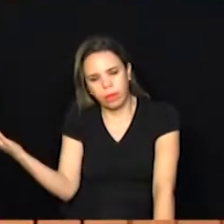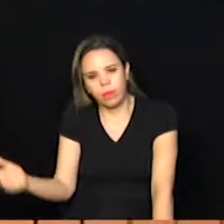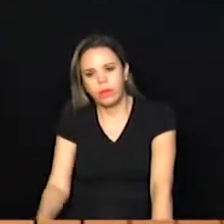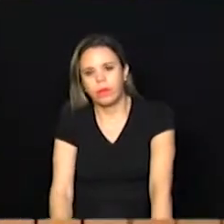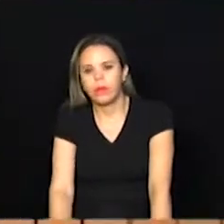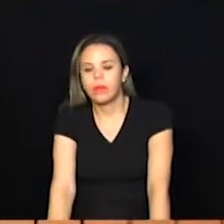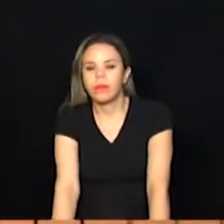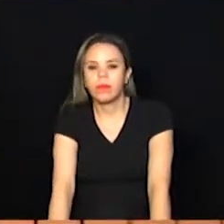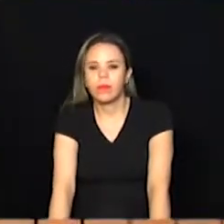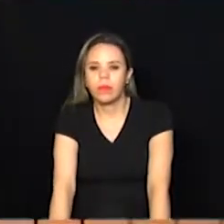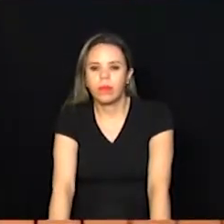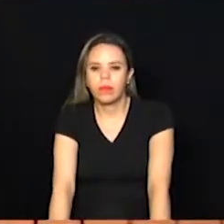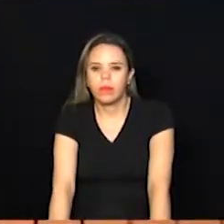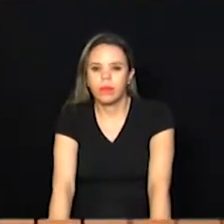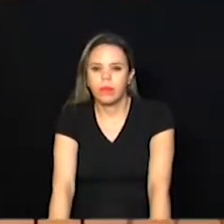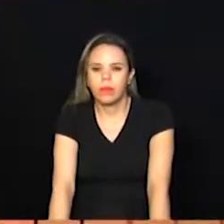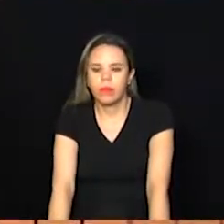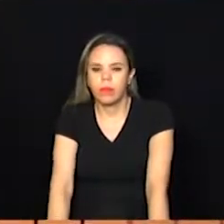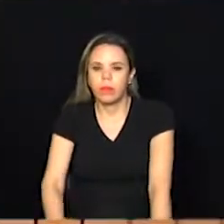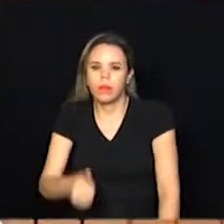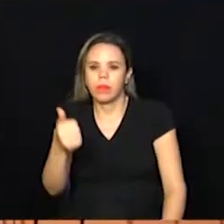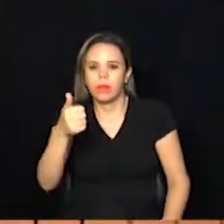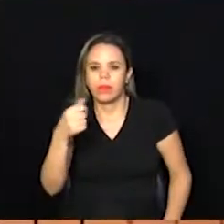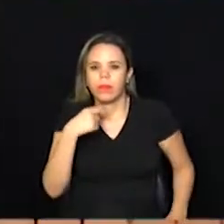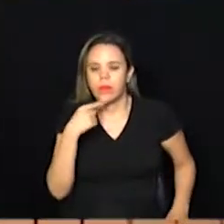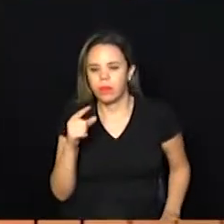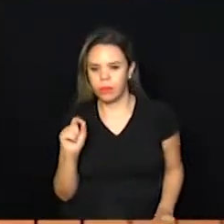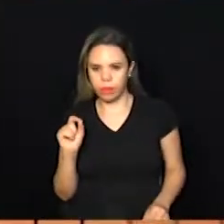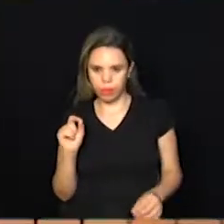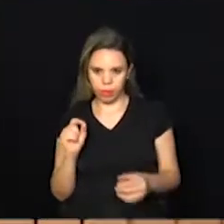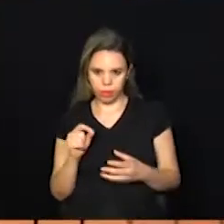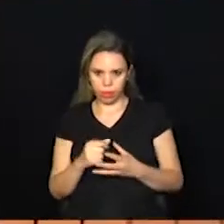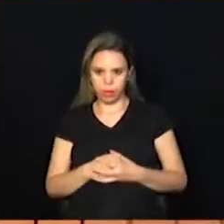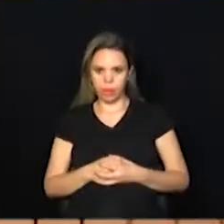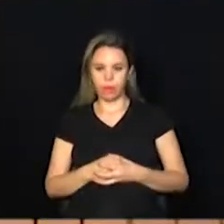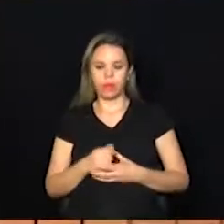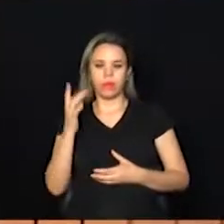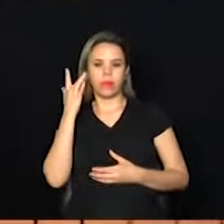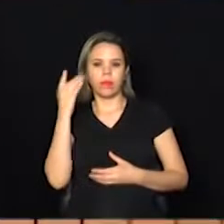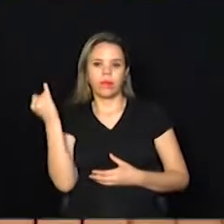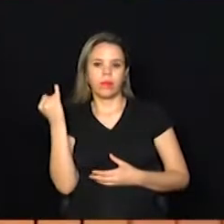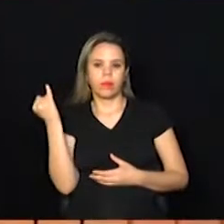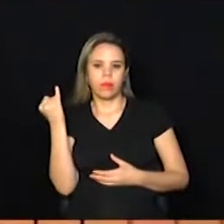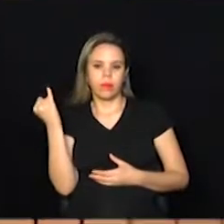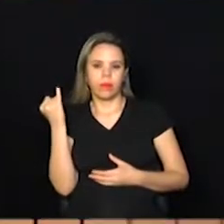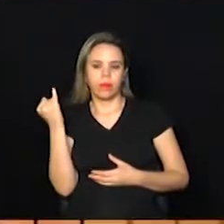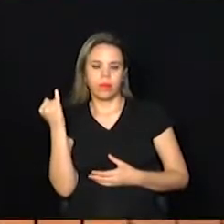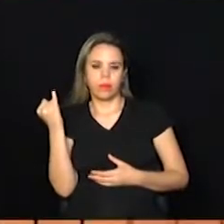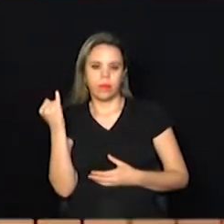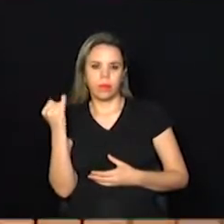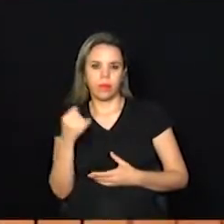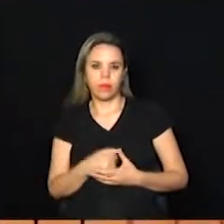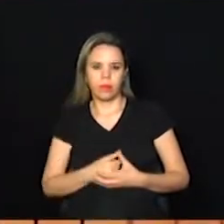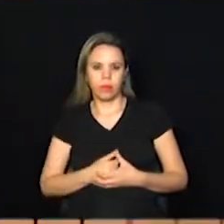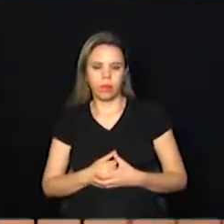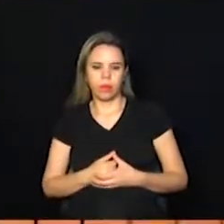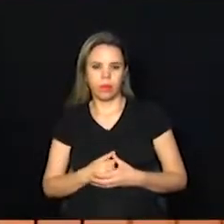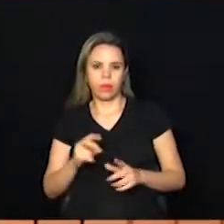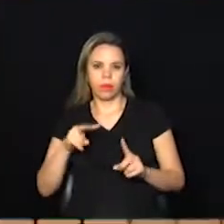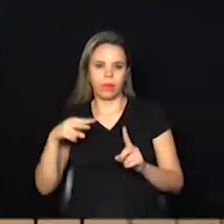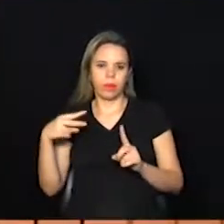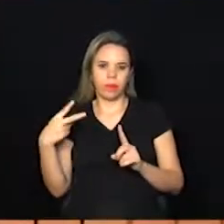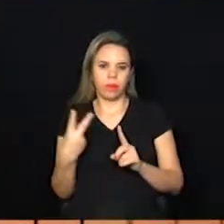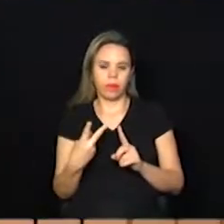Peta. Bom, a primeira questão, eu acho que é importante essa perspectiva